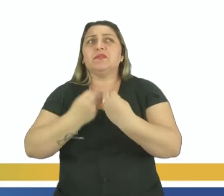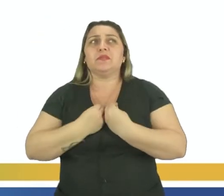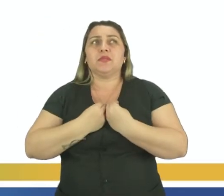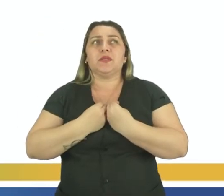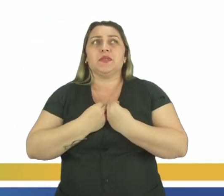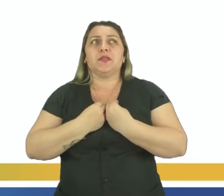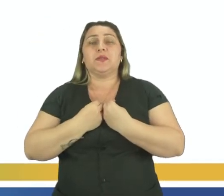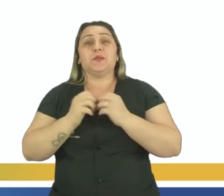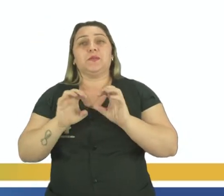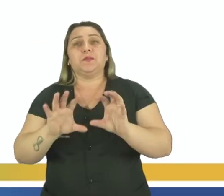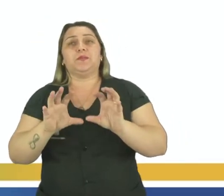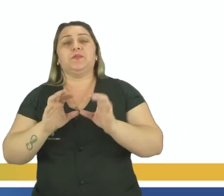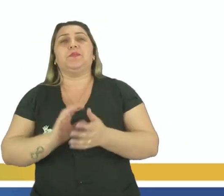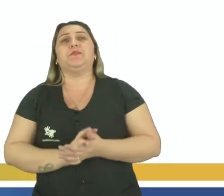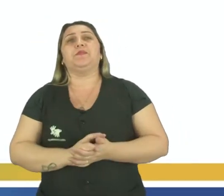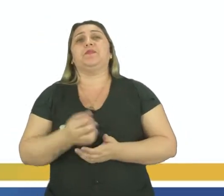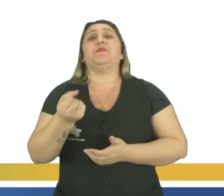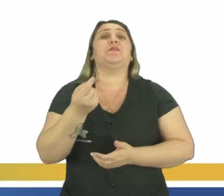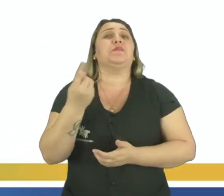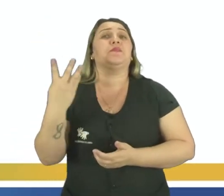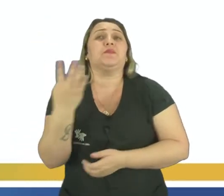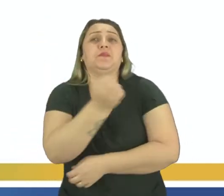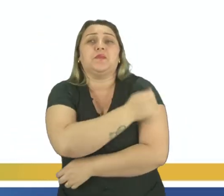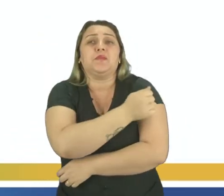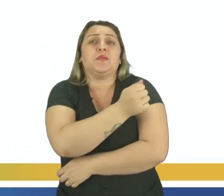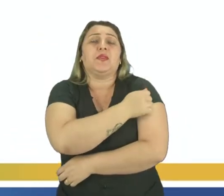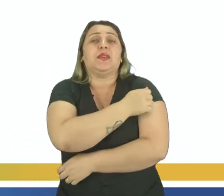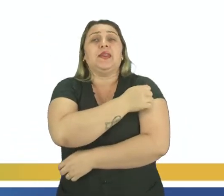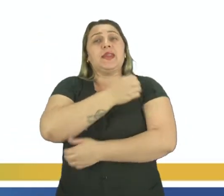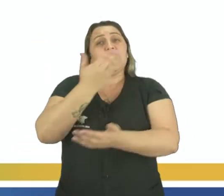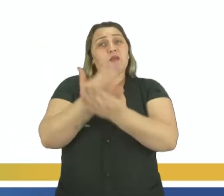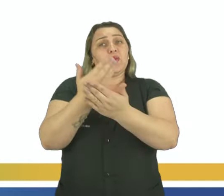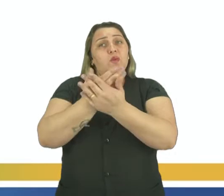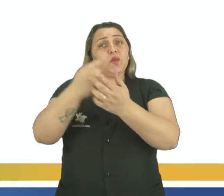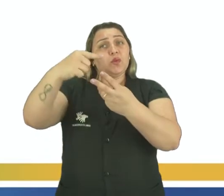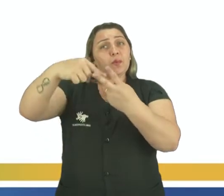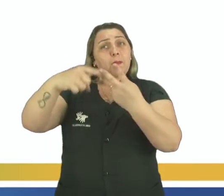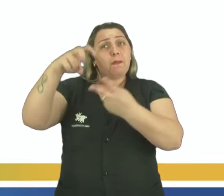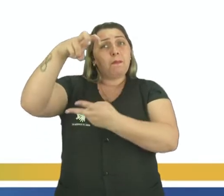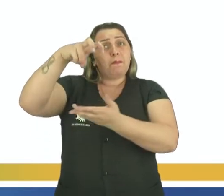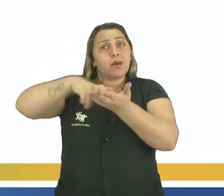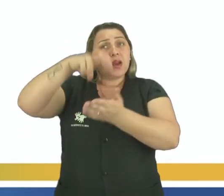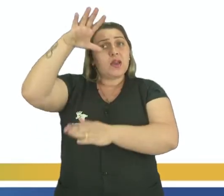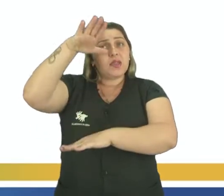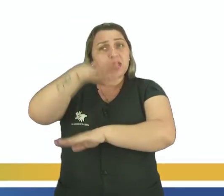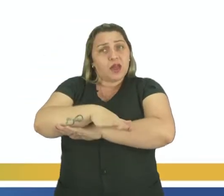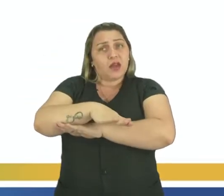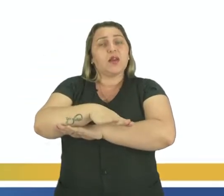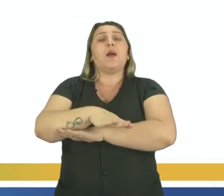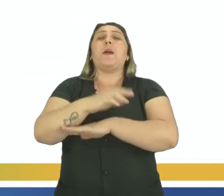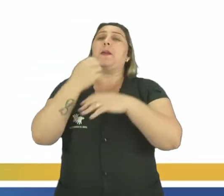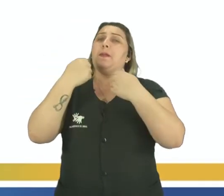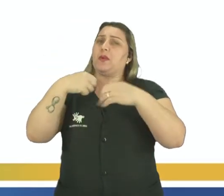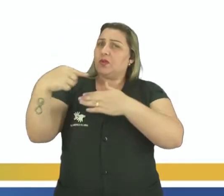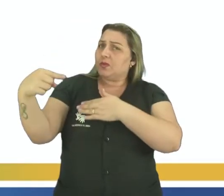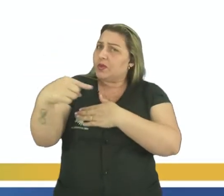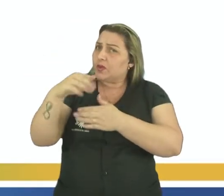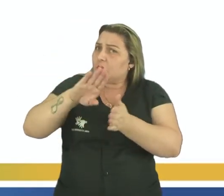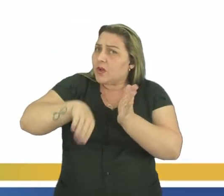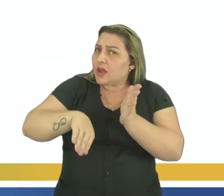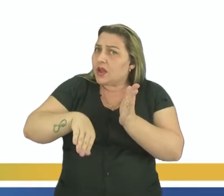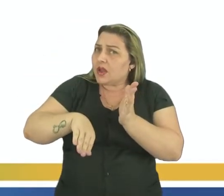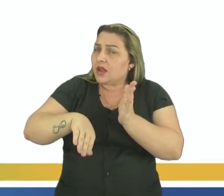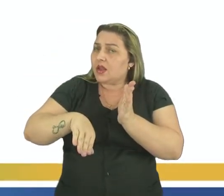Está dizendo assim, quantos alunos estudam nos 2 turnos? Então, eu vou ter que diminuir se eu vou